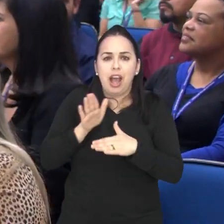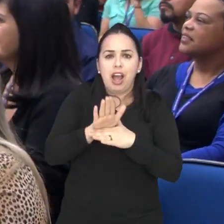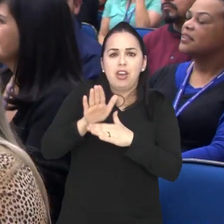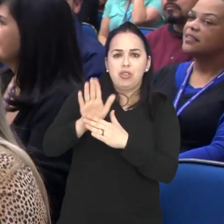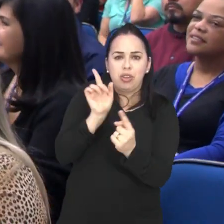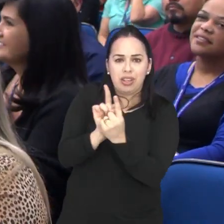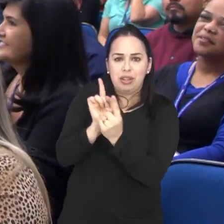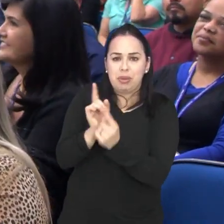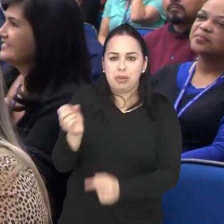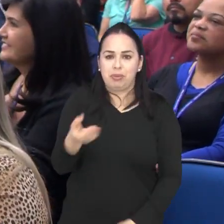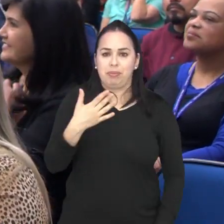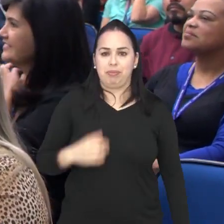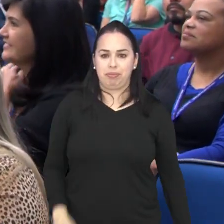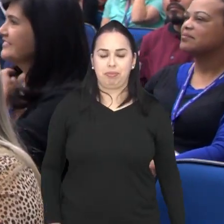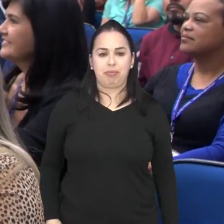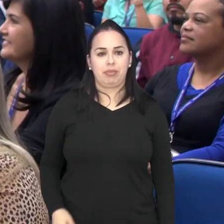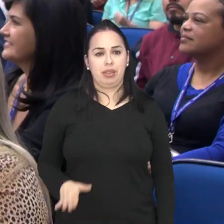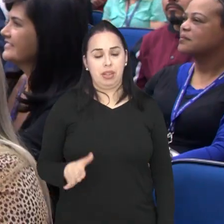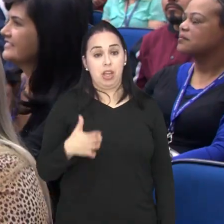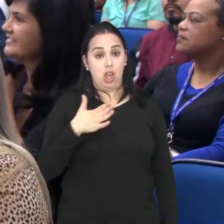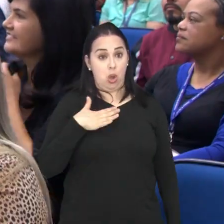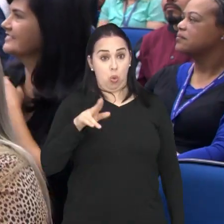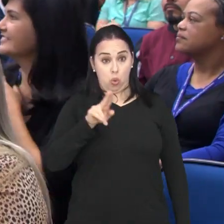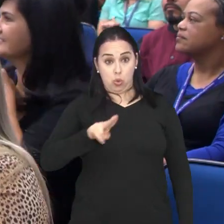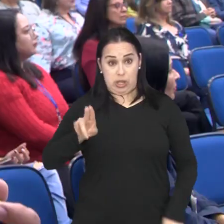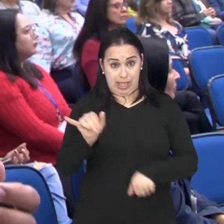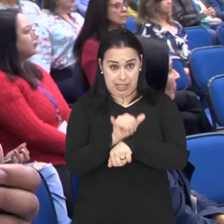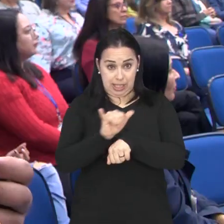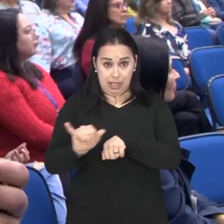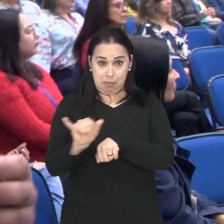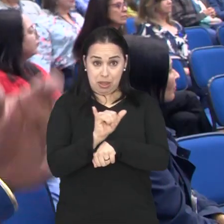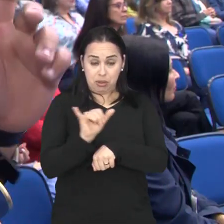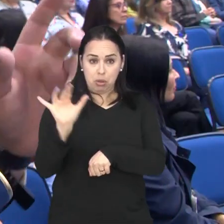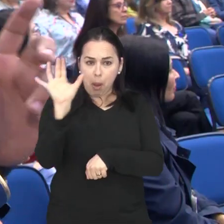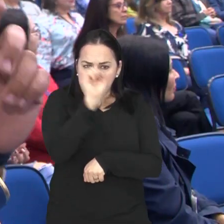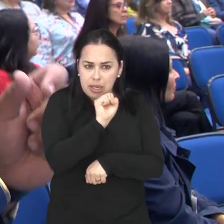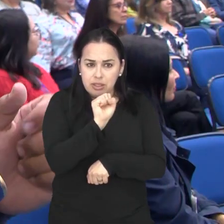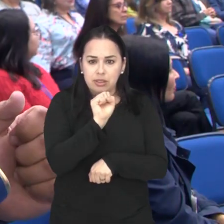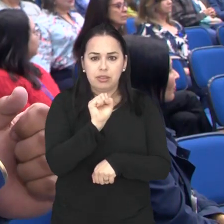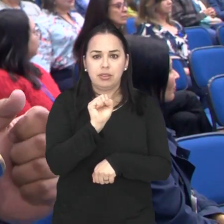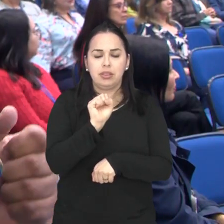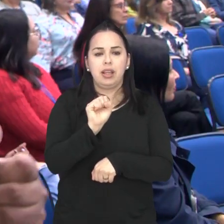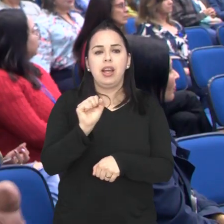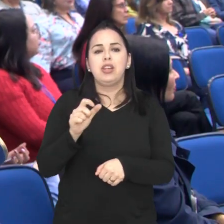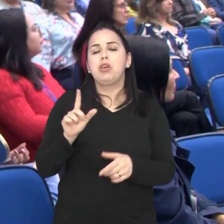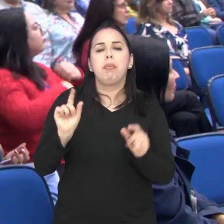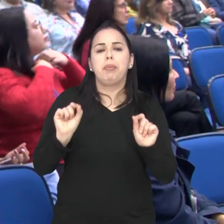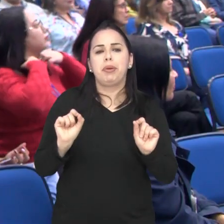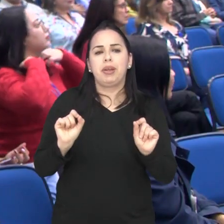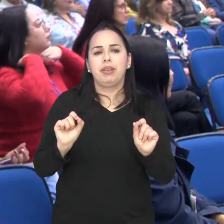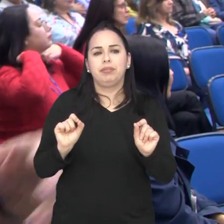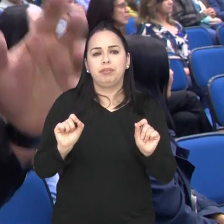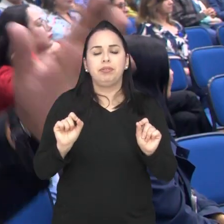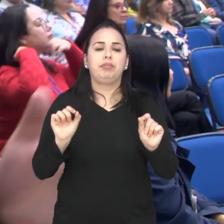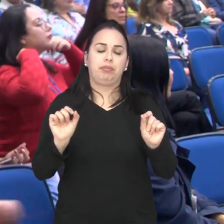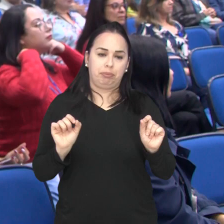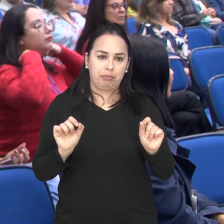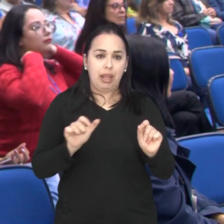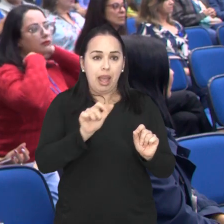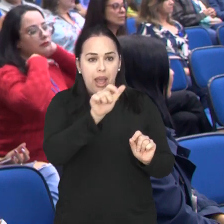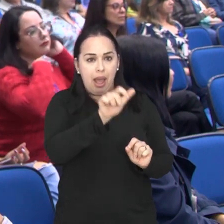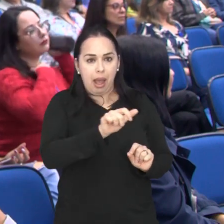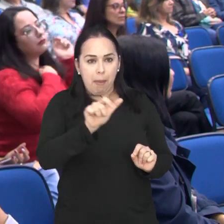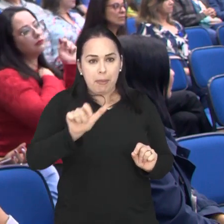que facilitam o trabalho junto às comunidades. A ferramenta que eu mais gostei, que eu peguei lá, é uma do